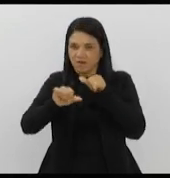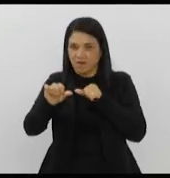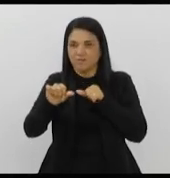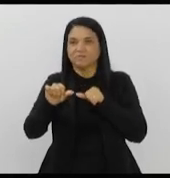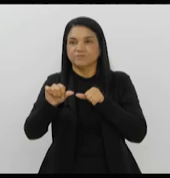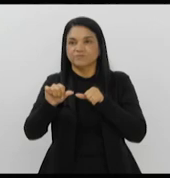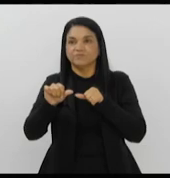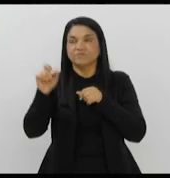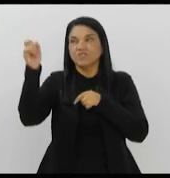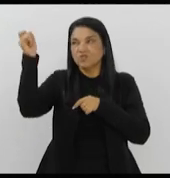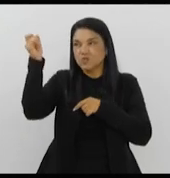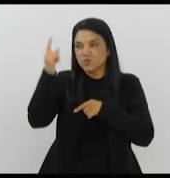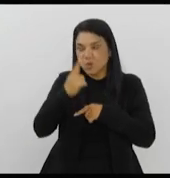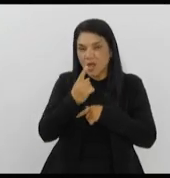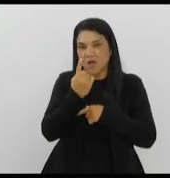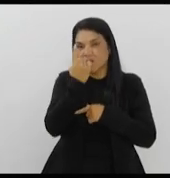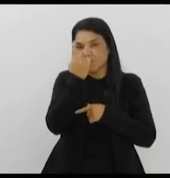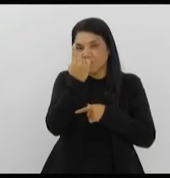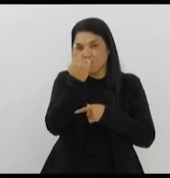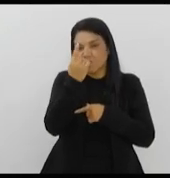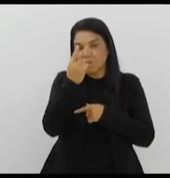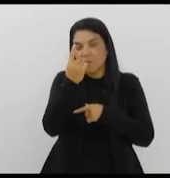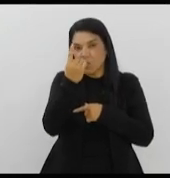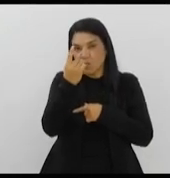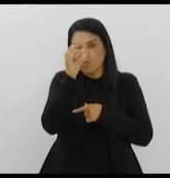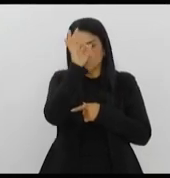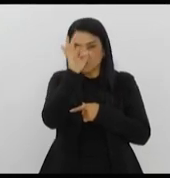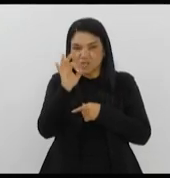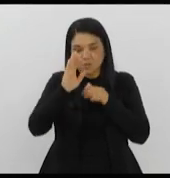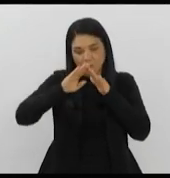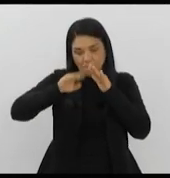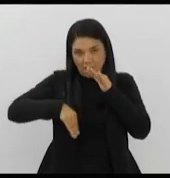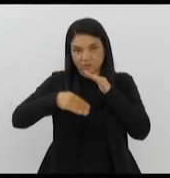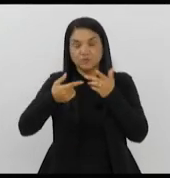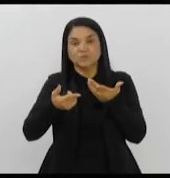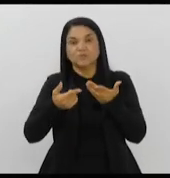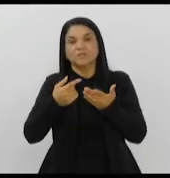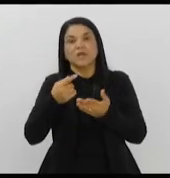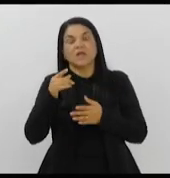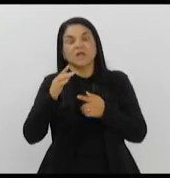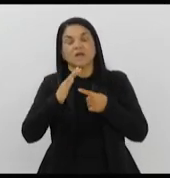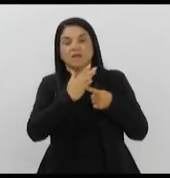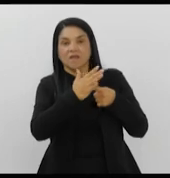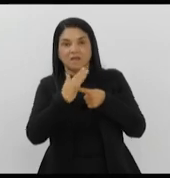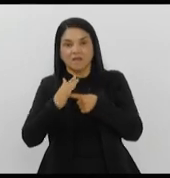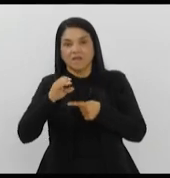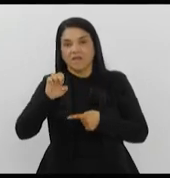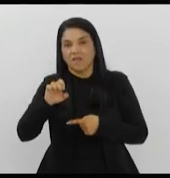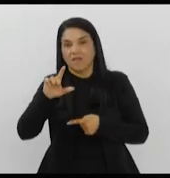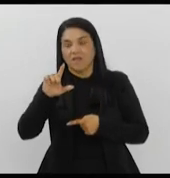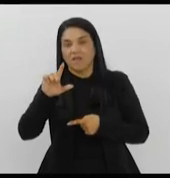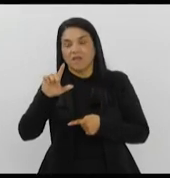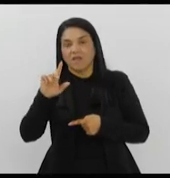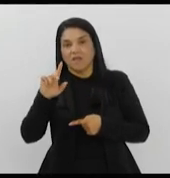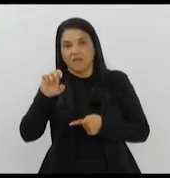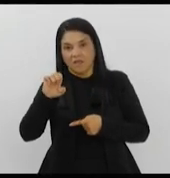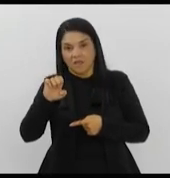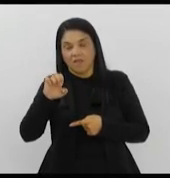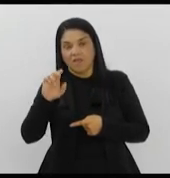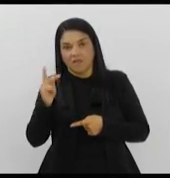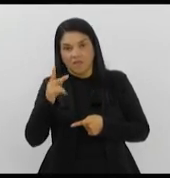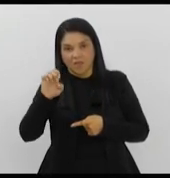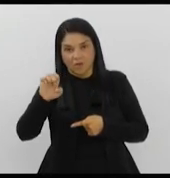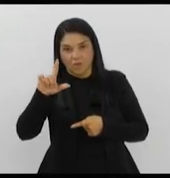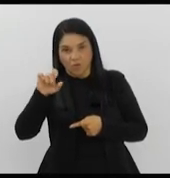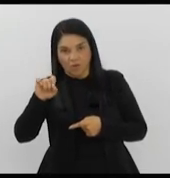a solar era menos de 1% e a eólica era 2%. Então, é uma forma de combater as mudanças climáticas,